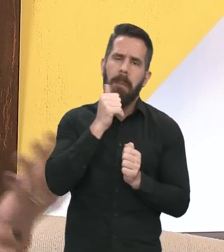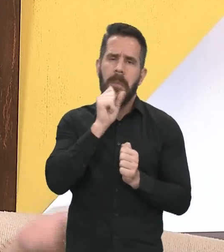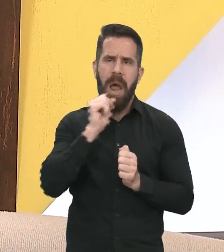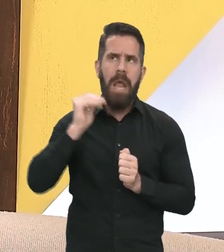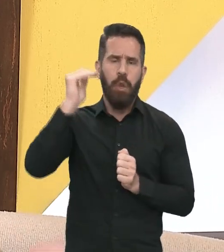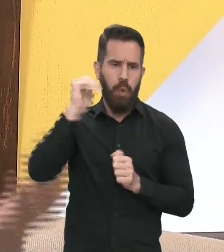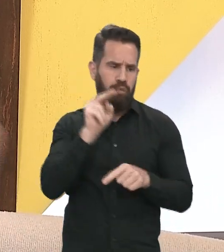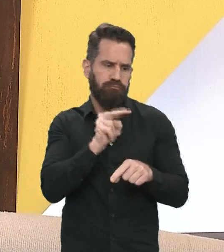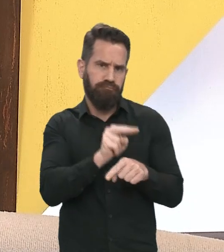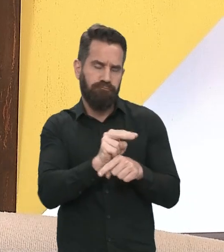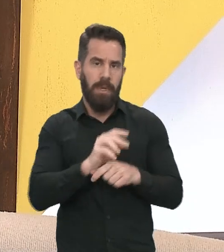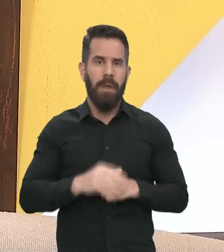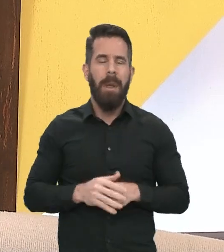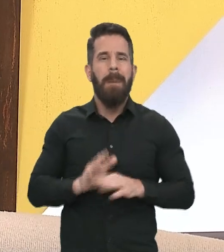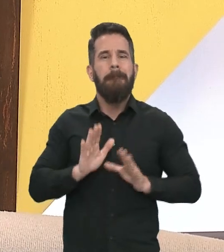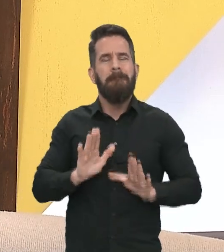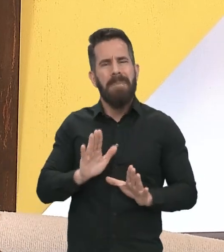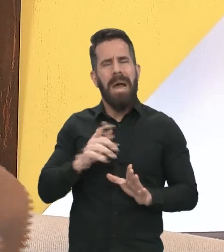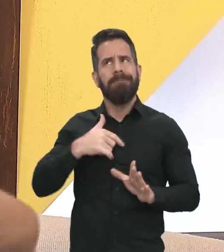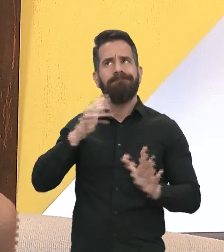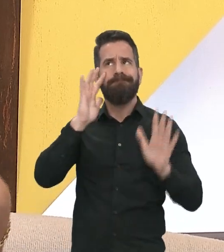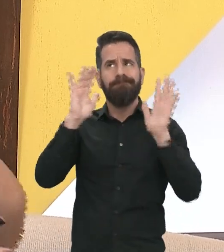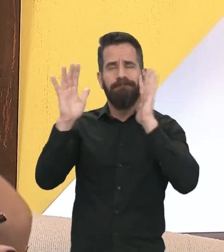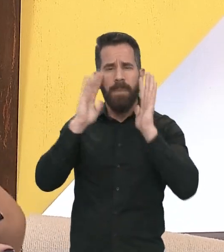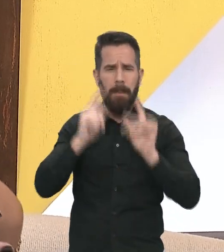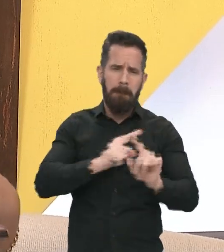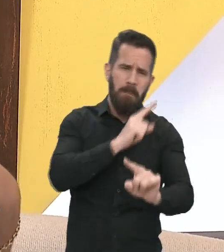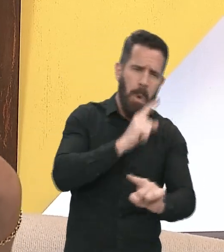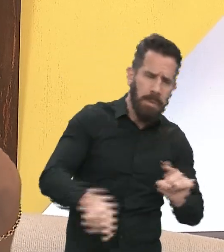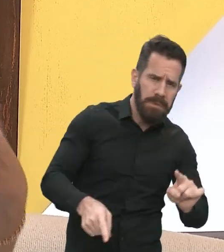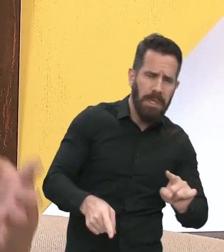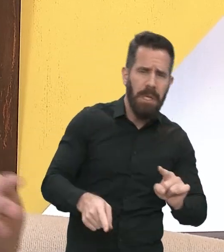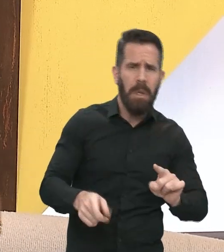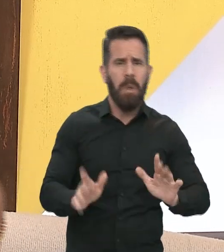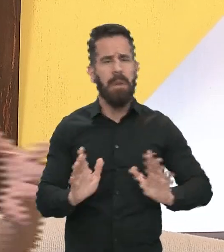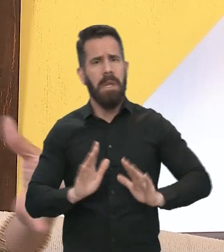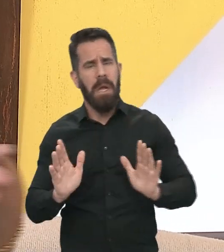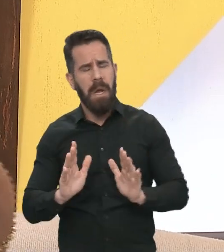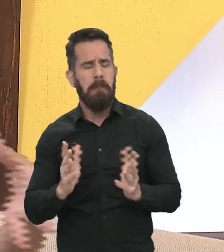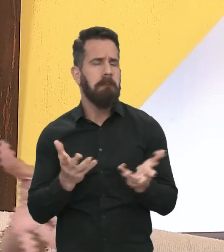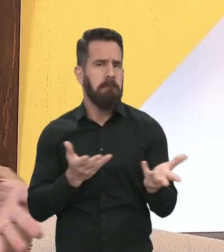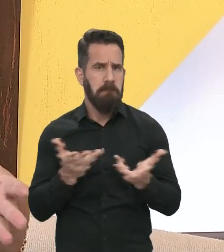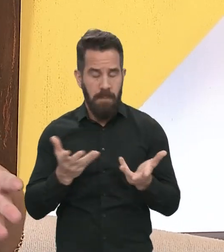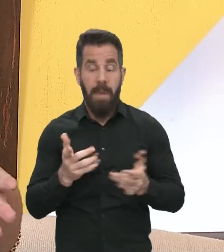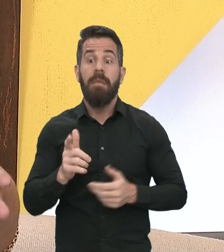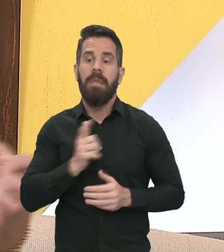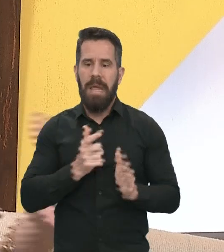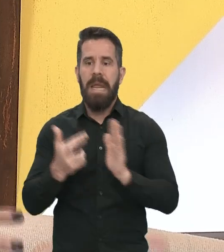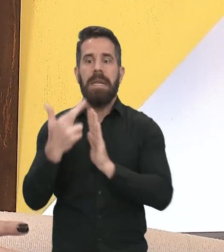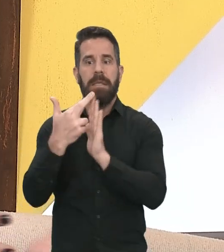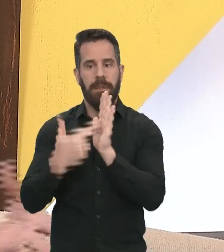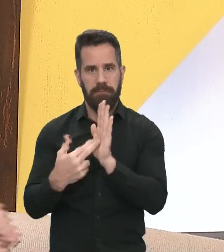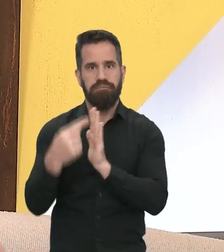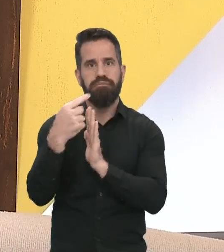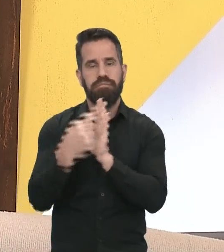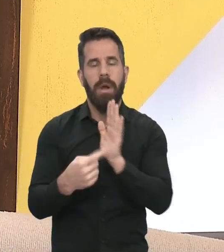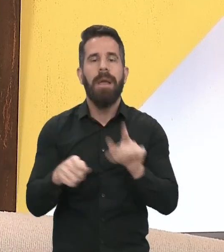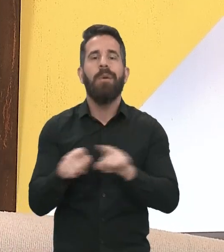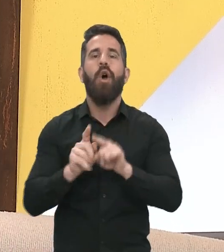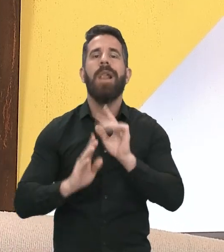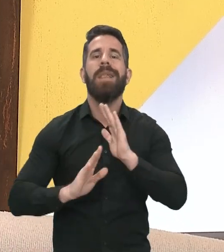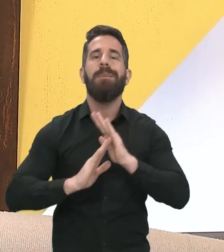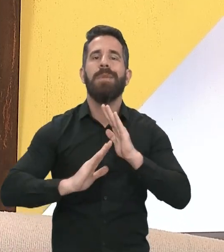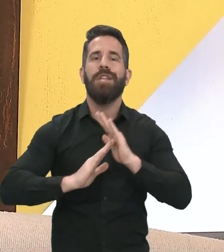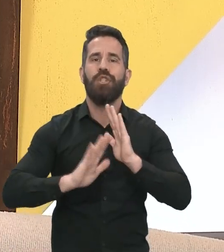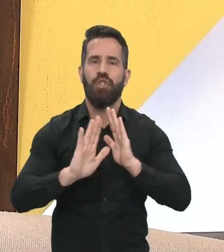a proibição ou a não proibição, né, que essas diretrizes elas vêm então fazendo esse limite relacionado ao tempo